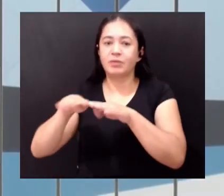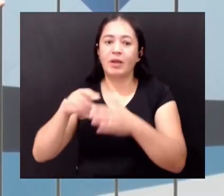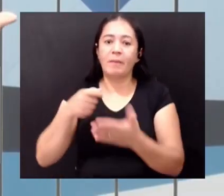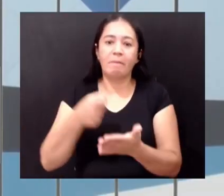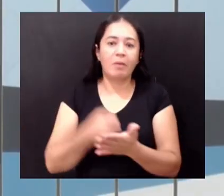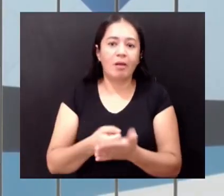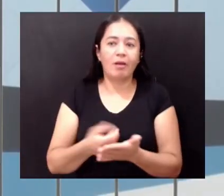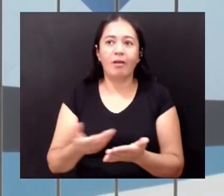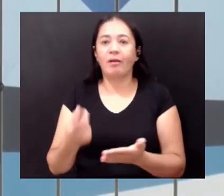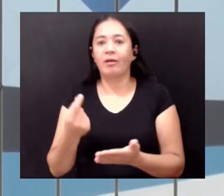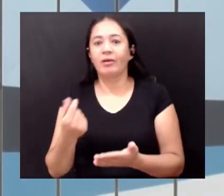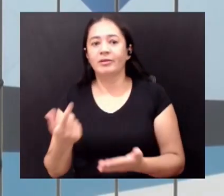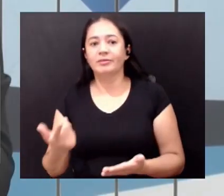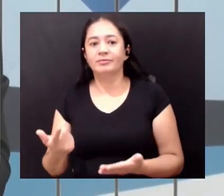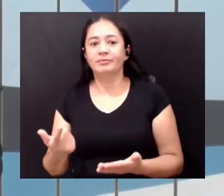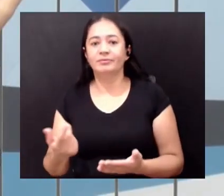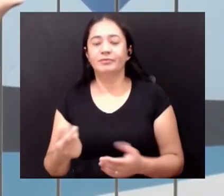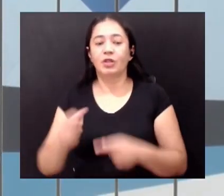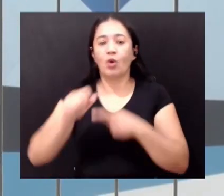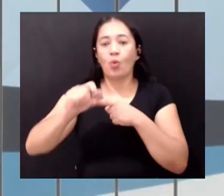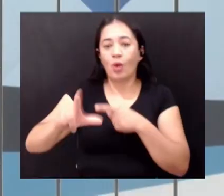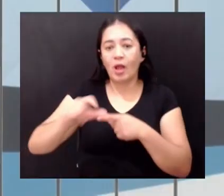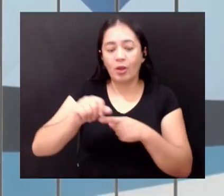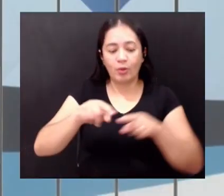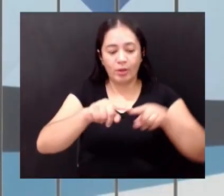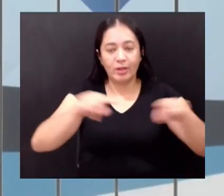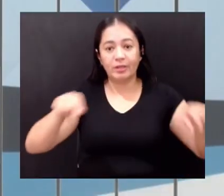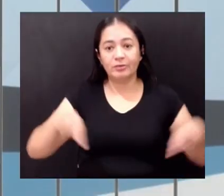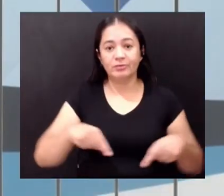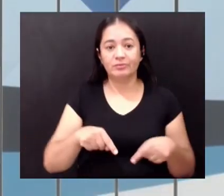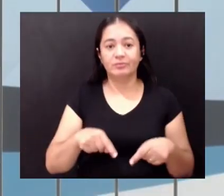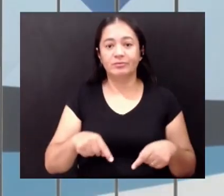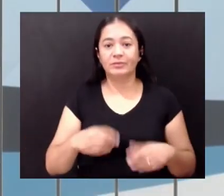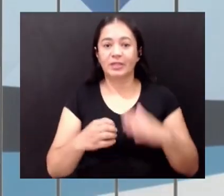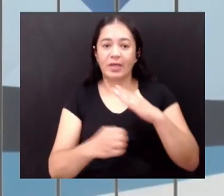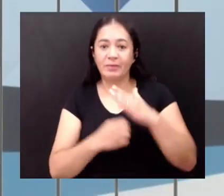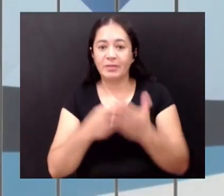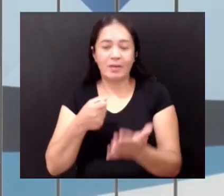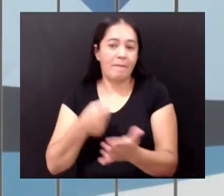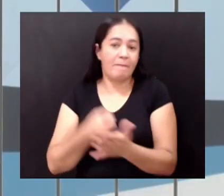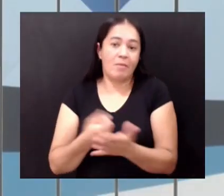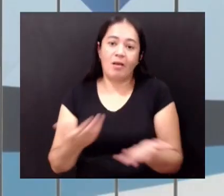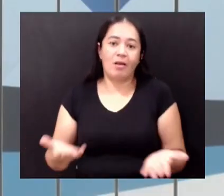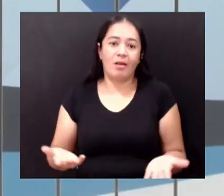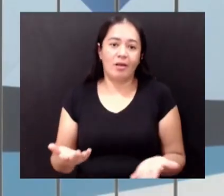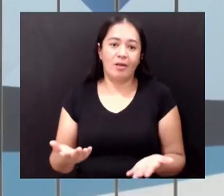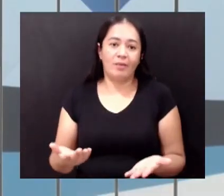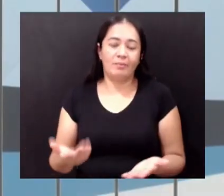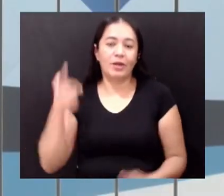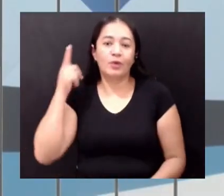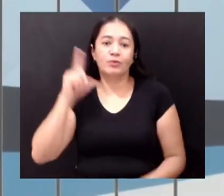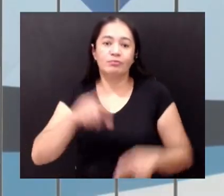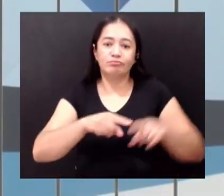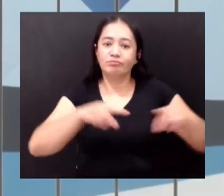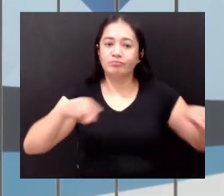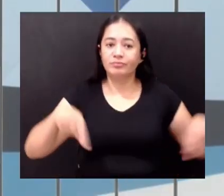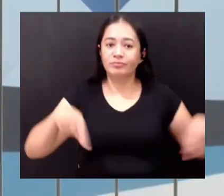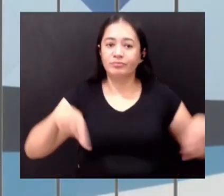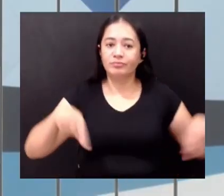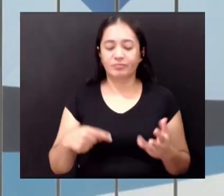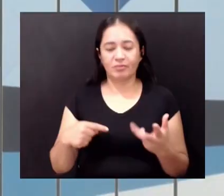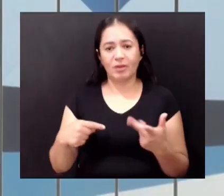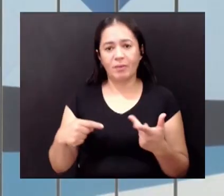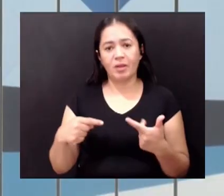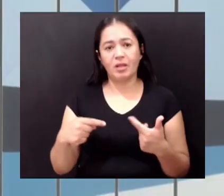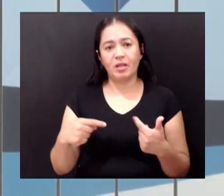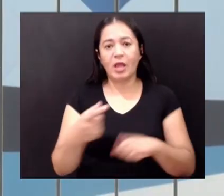o aluguel do espaço, né, que a empresa paga para o prédio, por exemplo, para ter uma sala ali. Então, essa economia local também vem